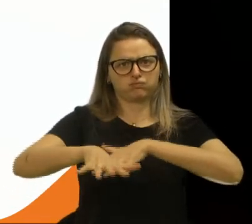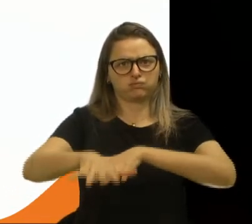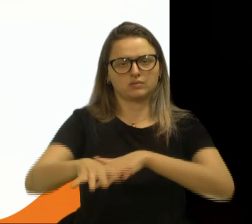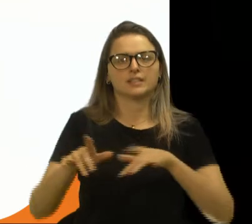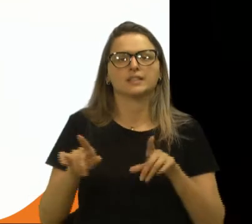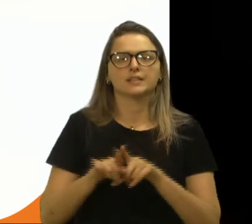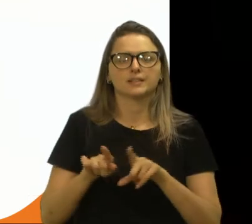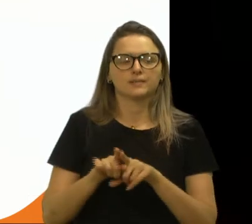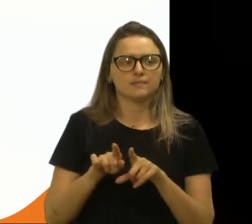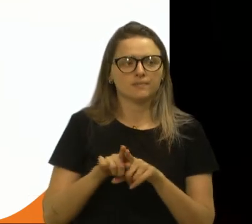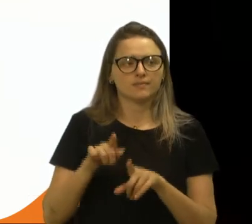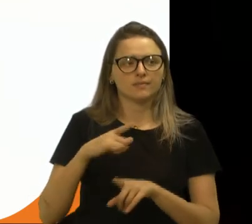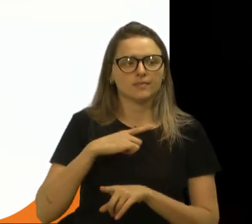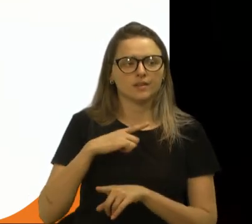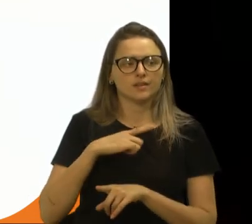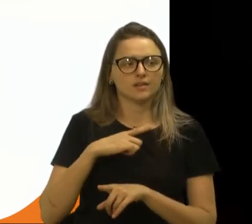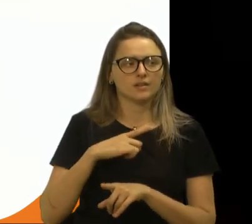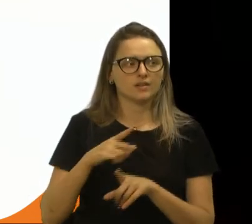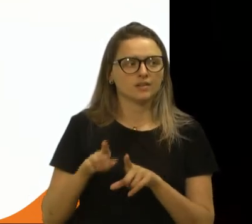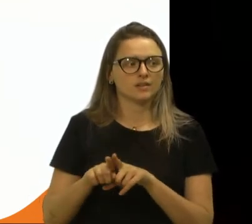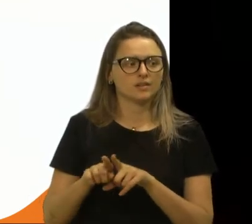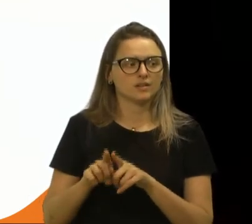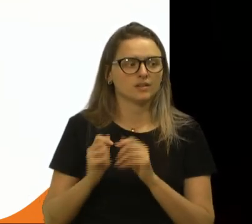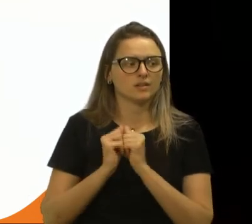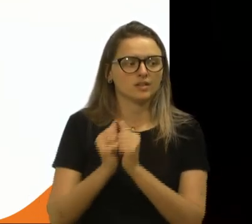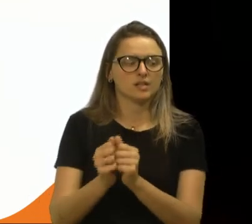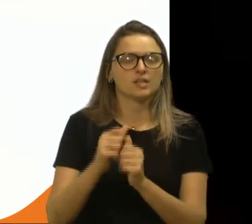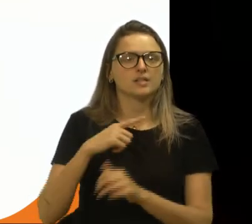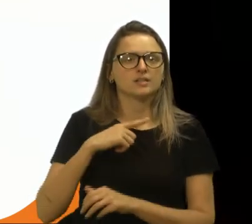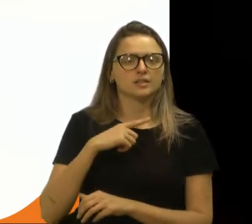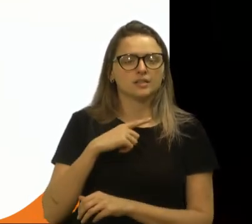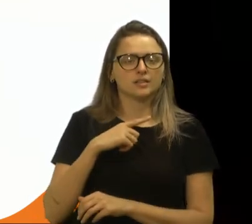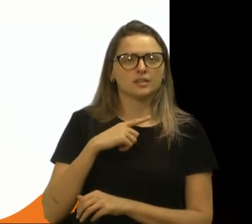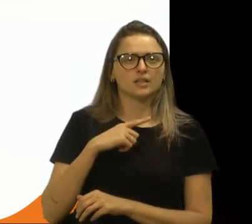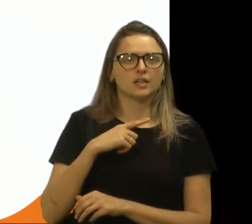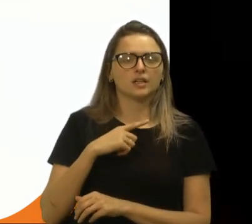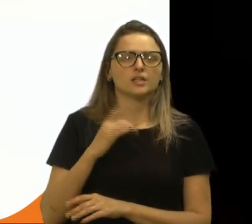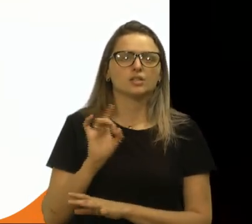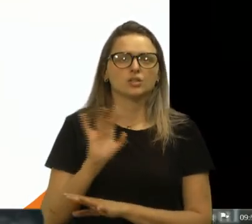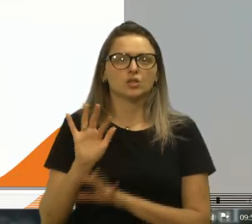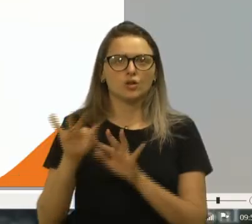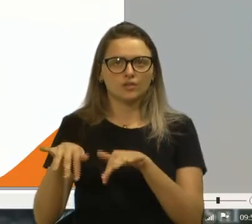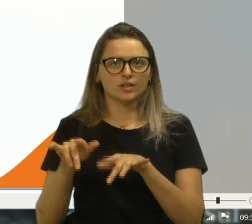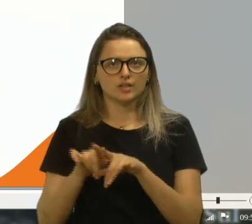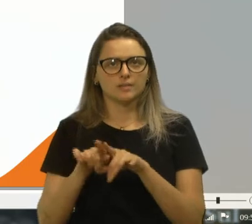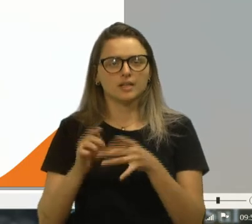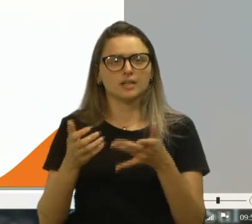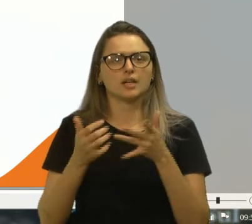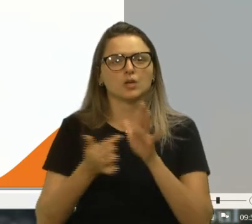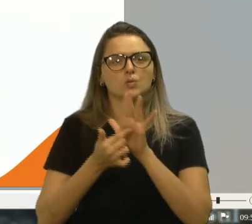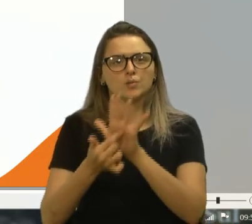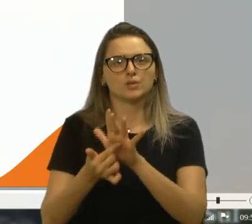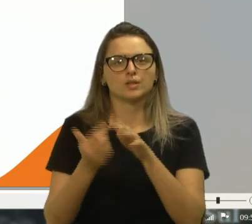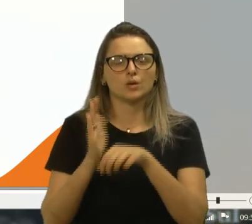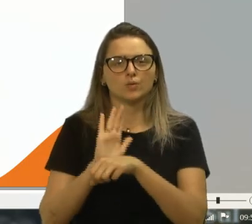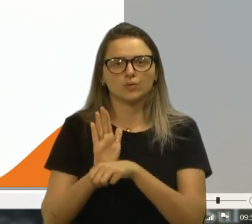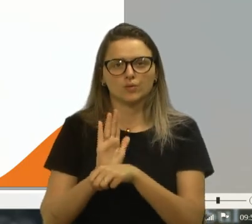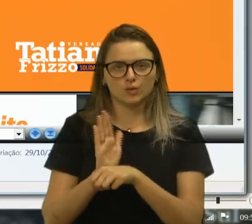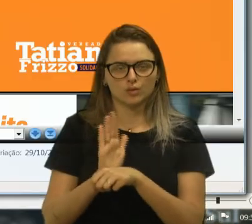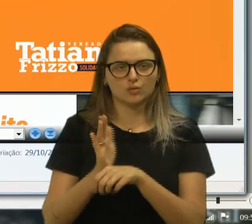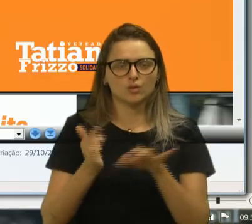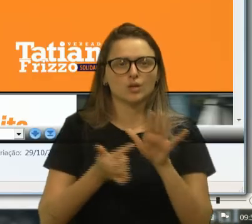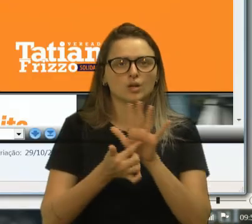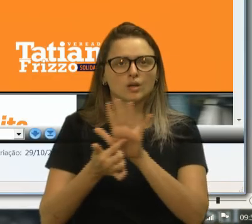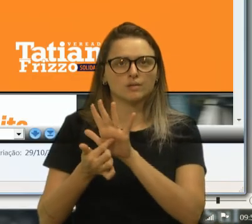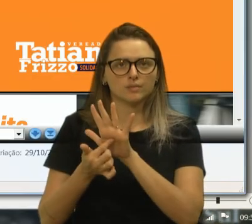com um número maior de acidentes, né? E para encerrar, eu gostaria de passar então um vídeo. Esse vídeo é